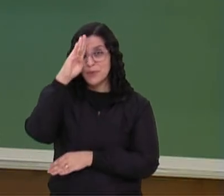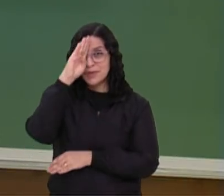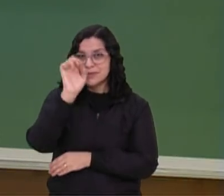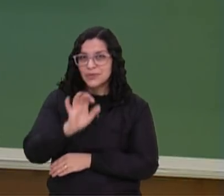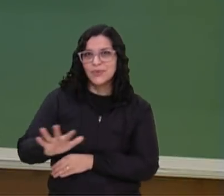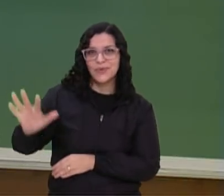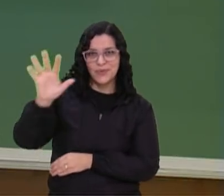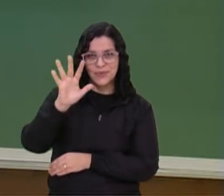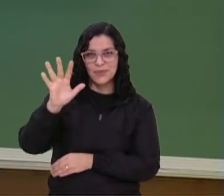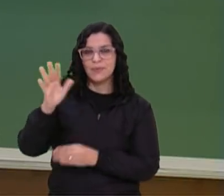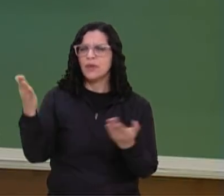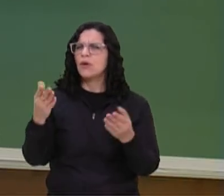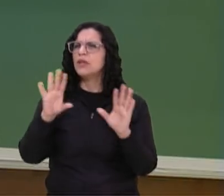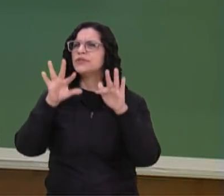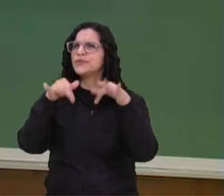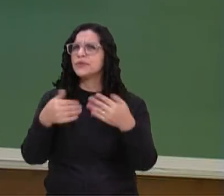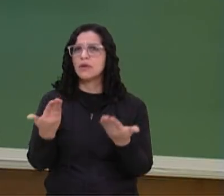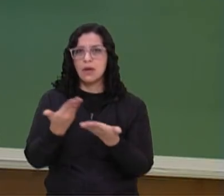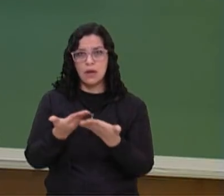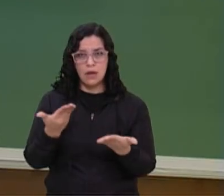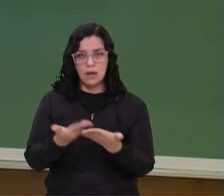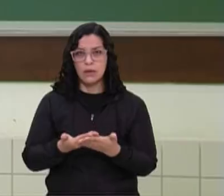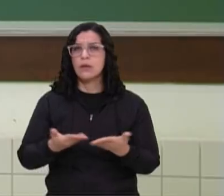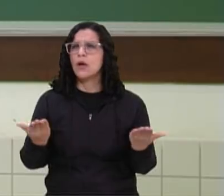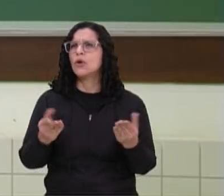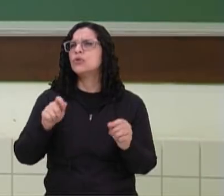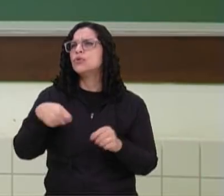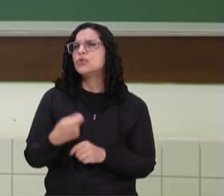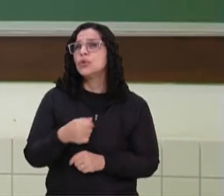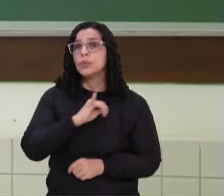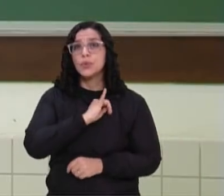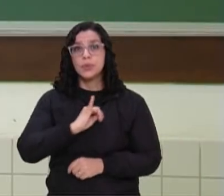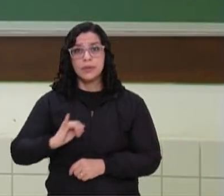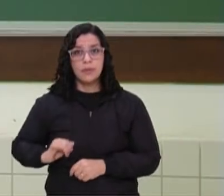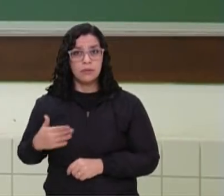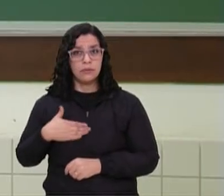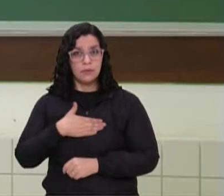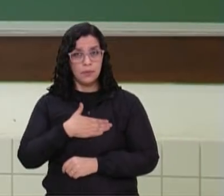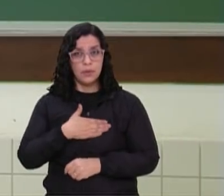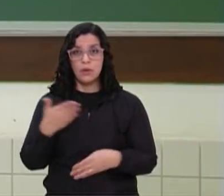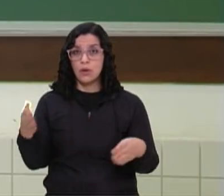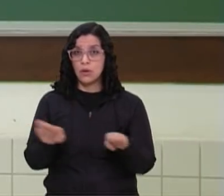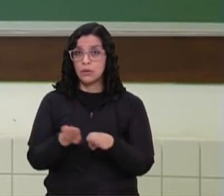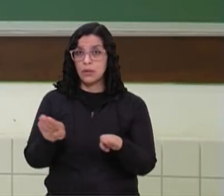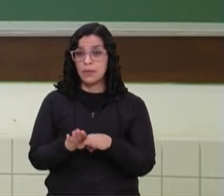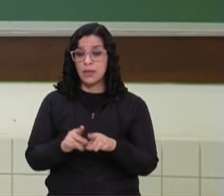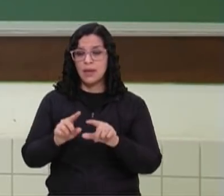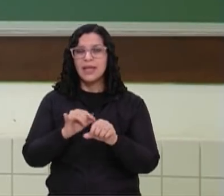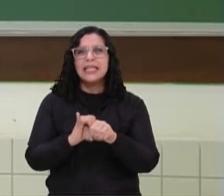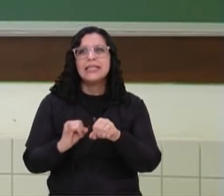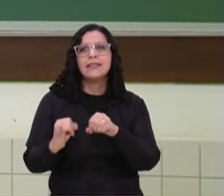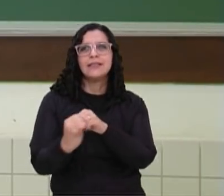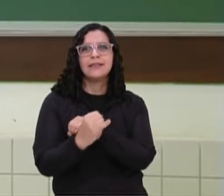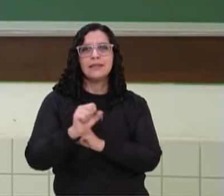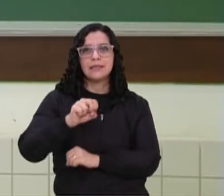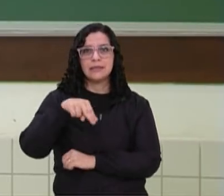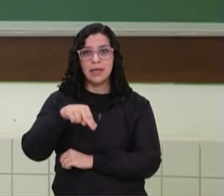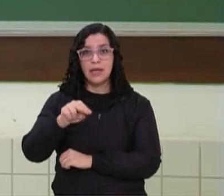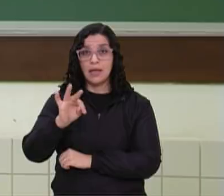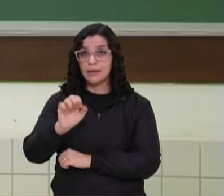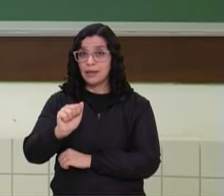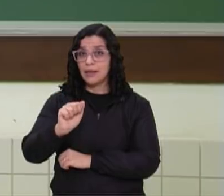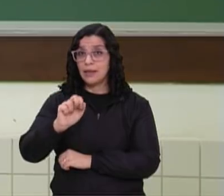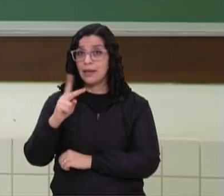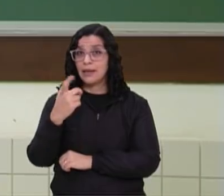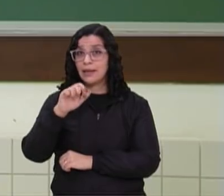E assim nós concluímos aí a nossa aula sobre o Império Napoleônico. Exilado na Ilha de Santa Helena, ele acaba falecendo